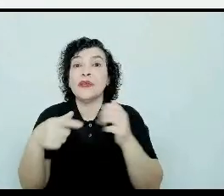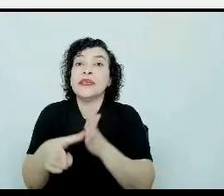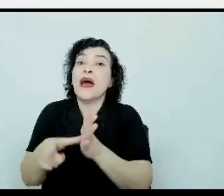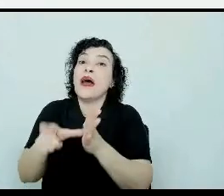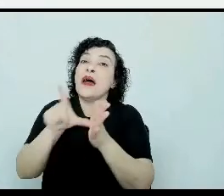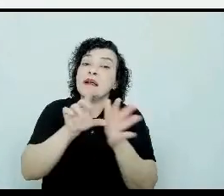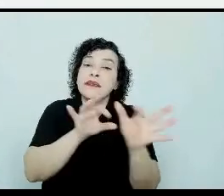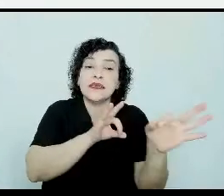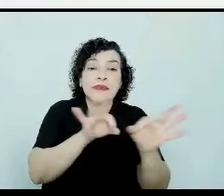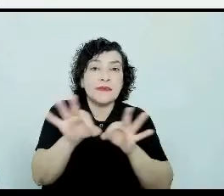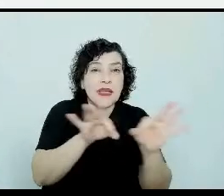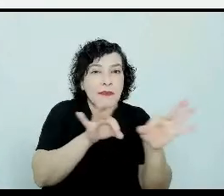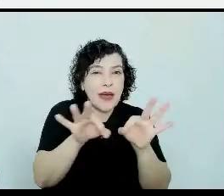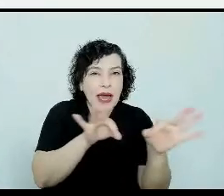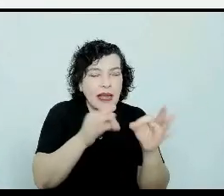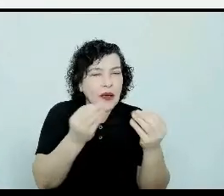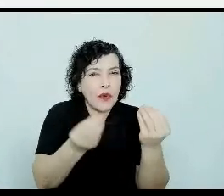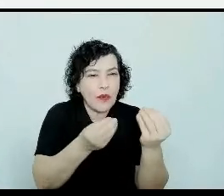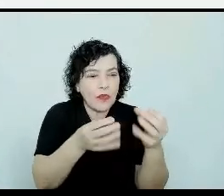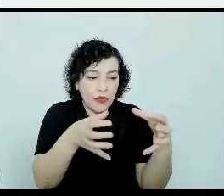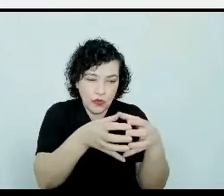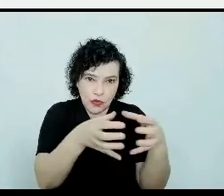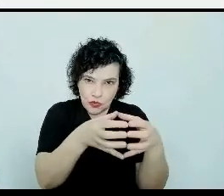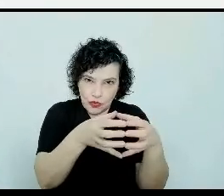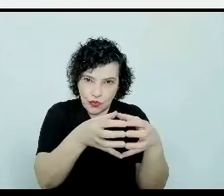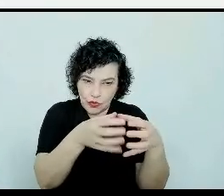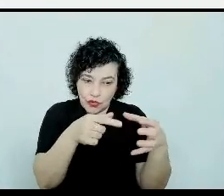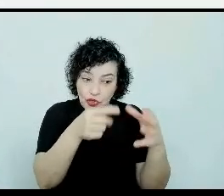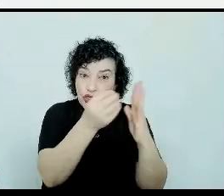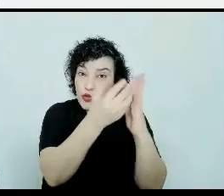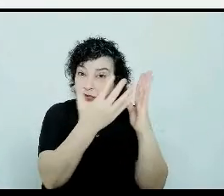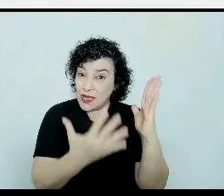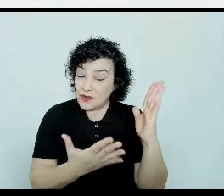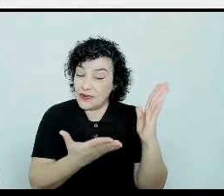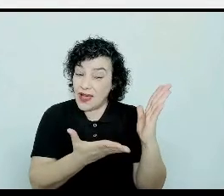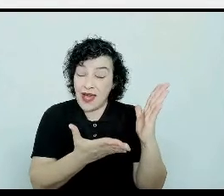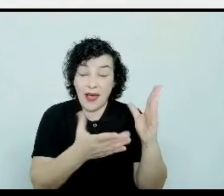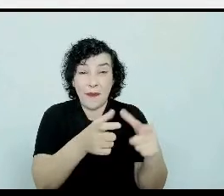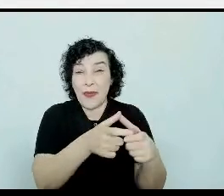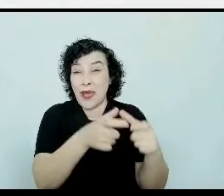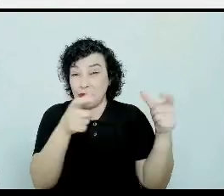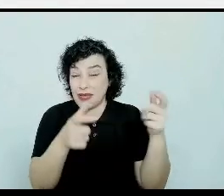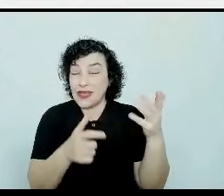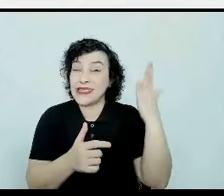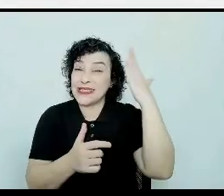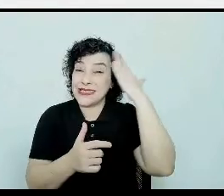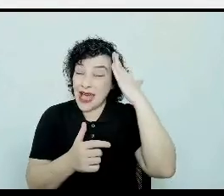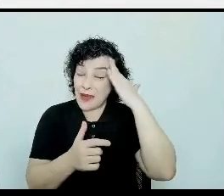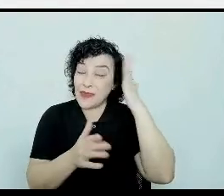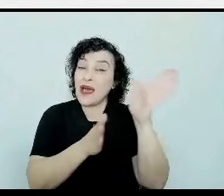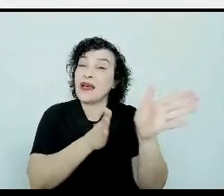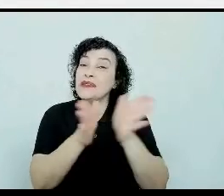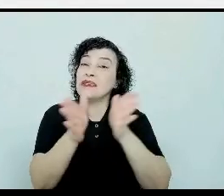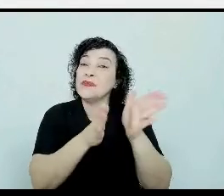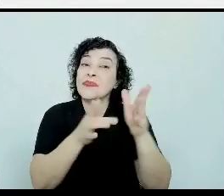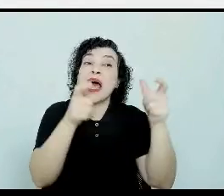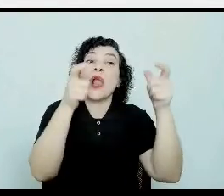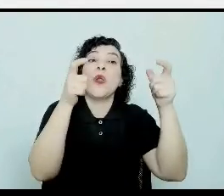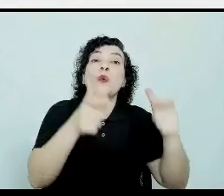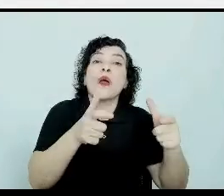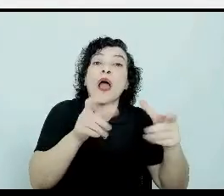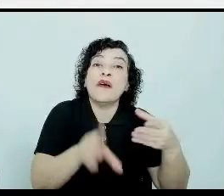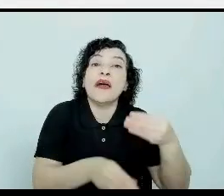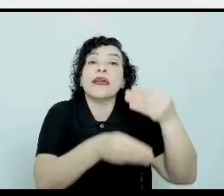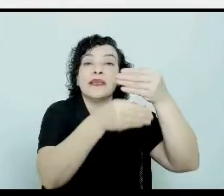UX Writers, que é o pessoal de conteúdo, é a grande maioria dos itens, né? Então, tem uma série de questões